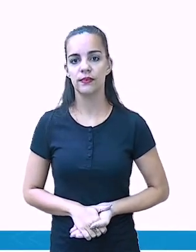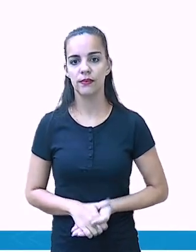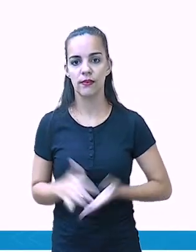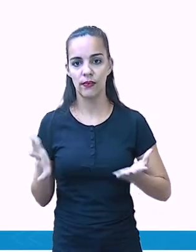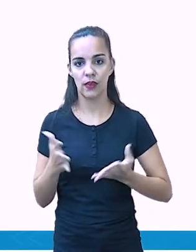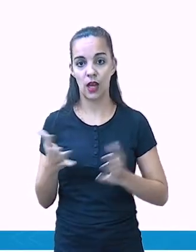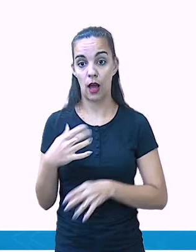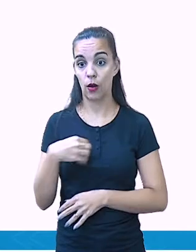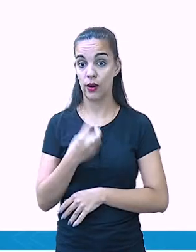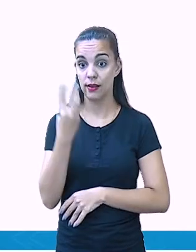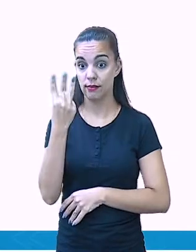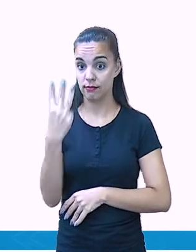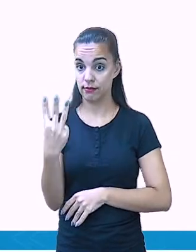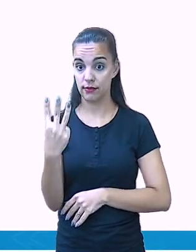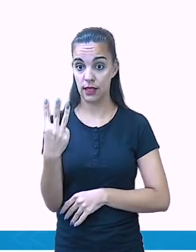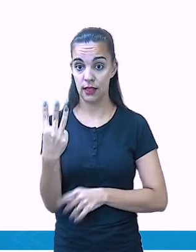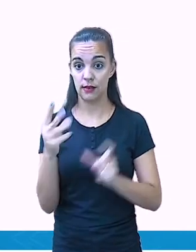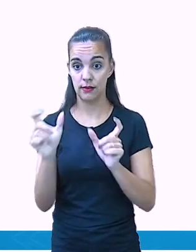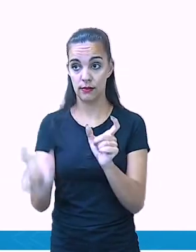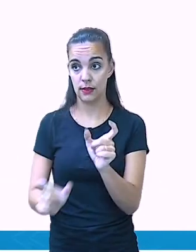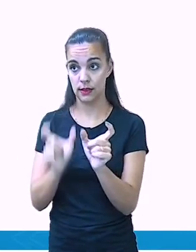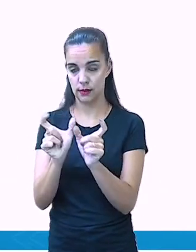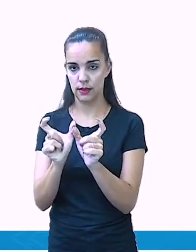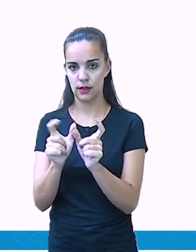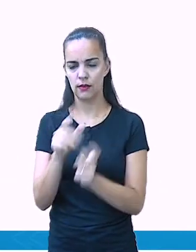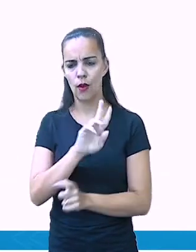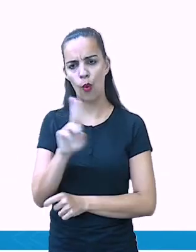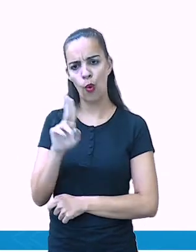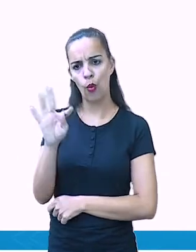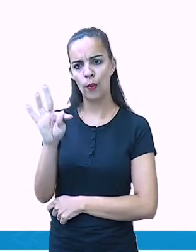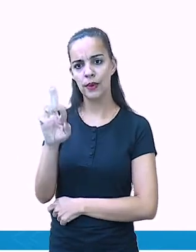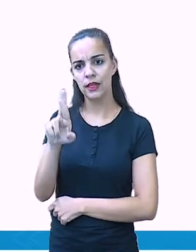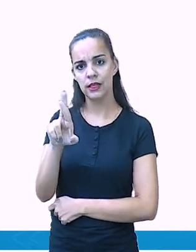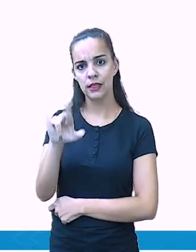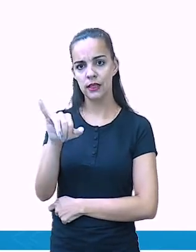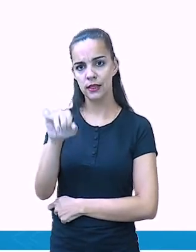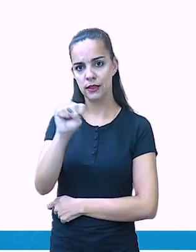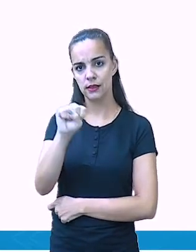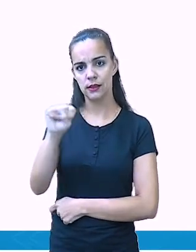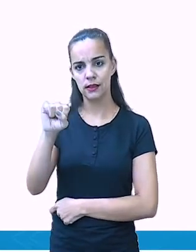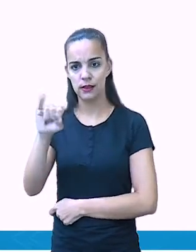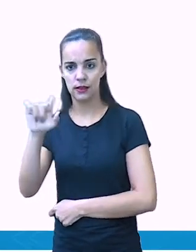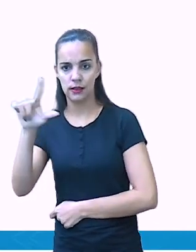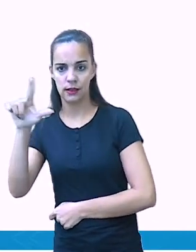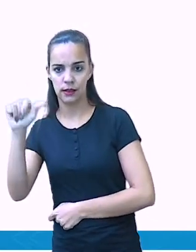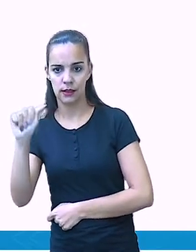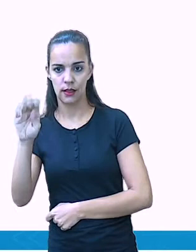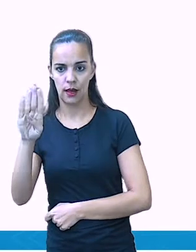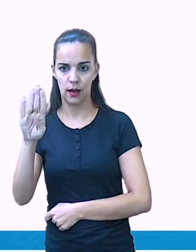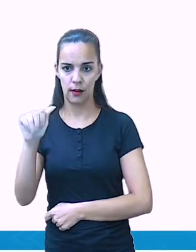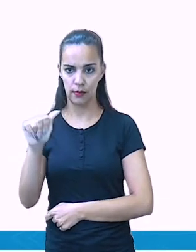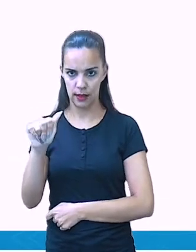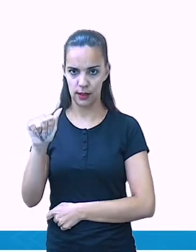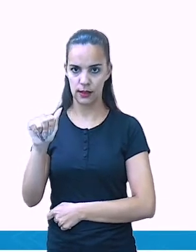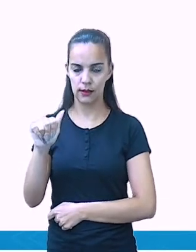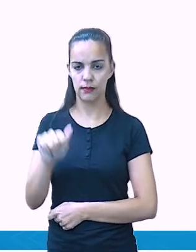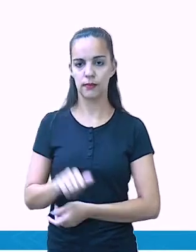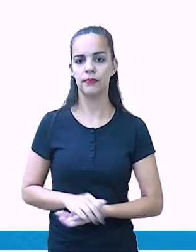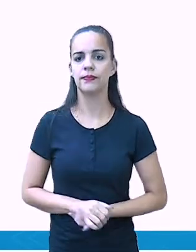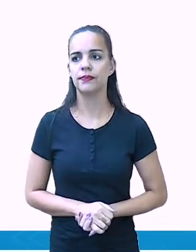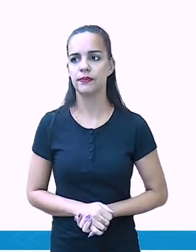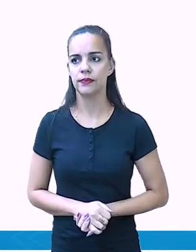3 sílabas. Olha lá, trissílabas, o nome é trissílabas. Vou falar sem separar, tá